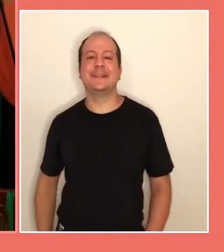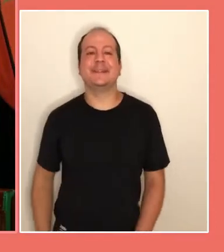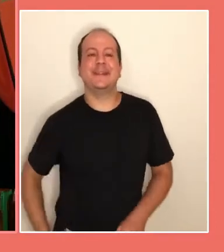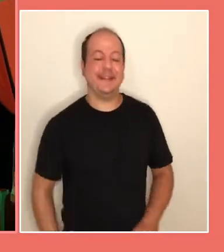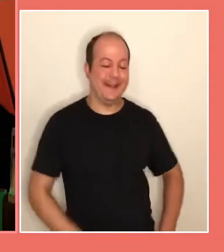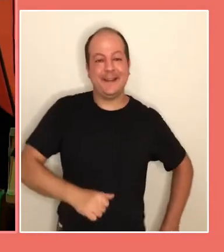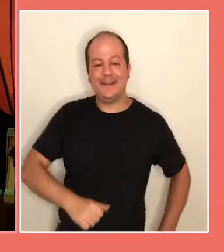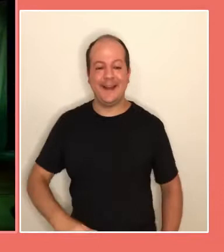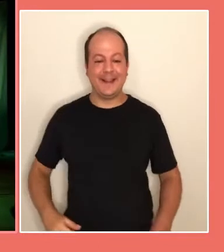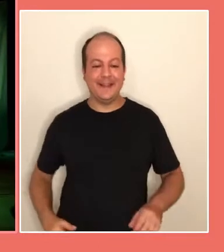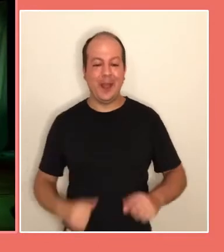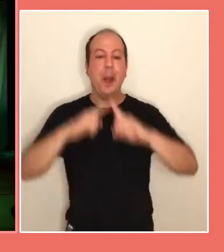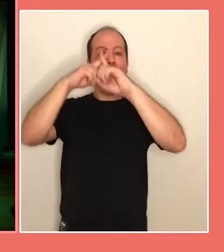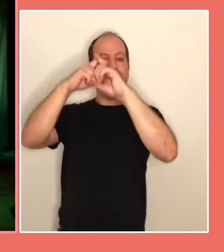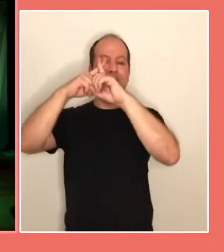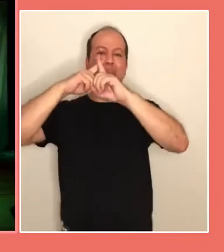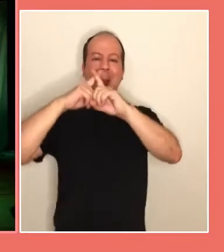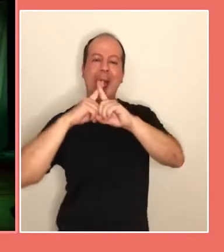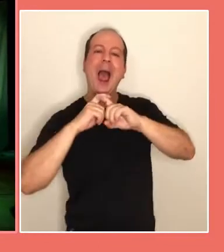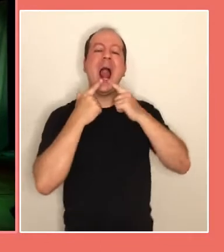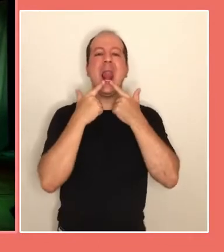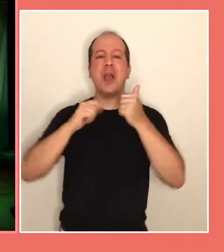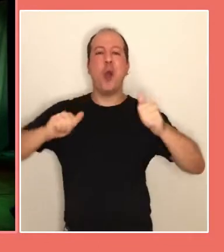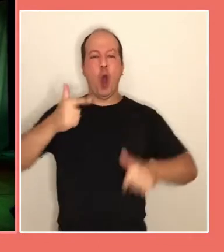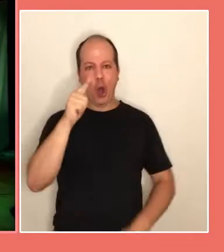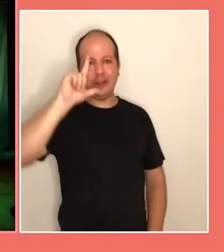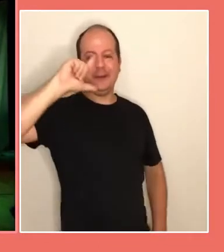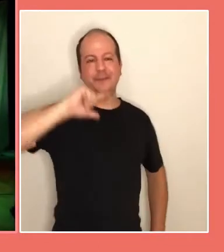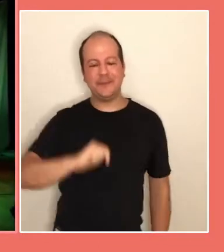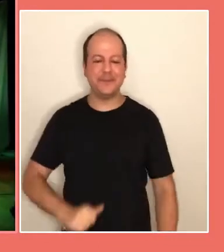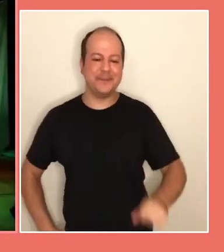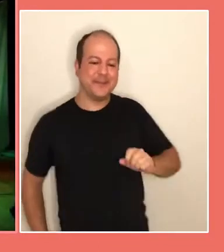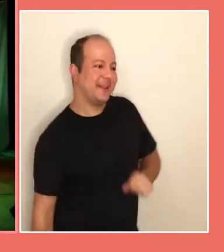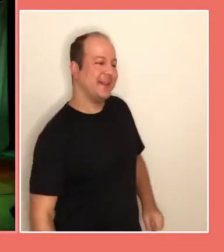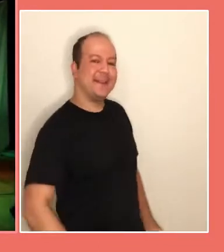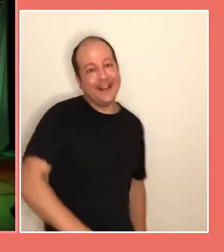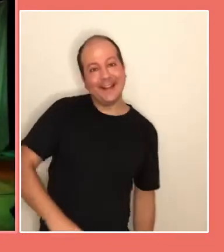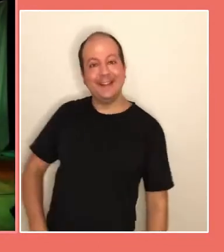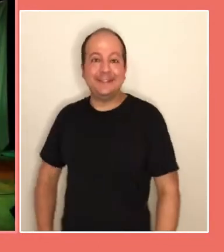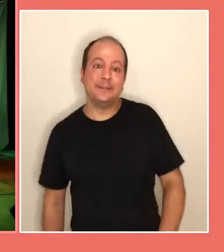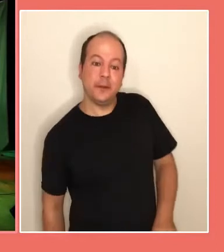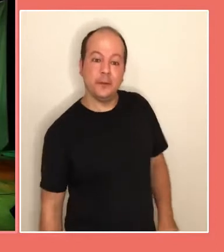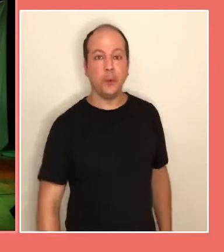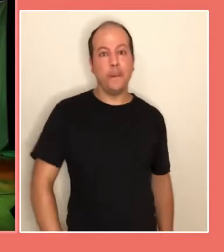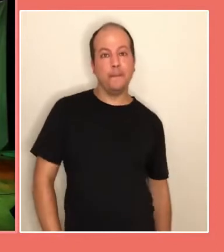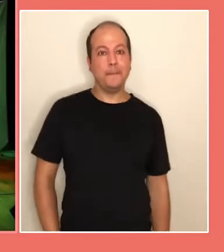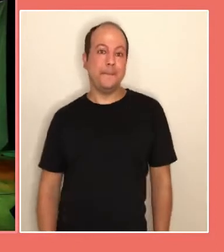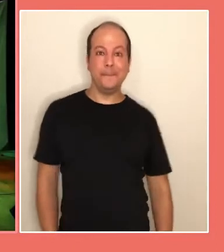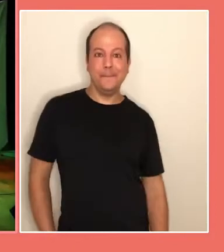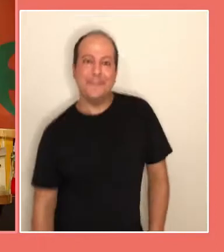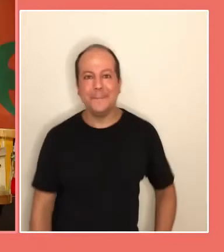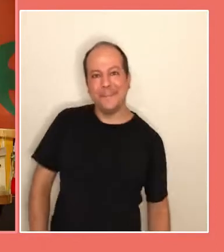crash, ta ta ta ta ta. Auli da tlahrata, alma ela buscari, taia bli